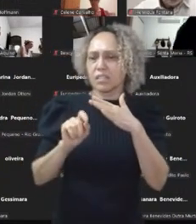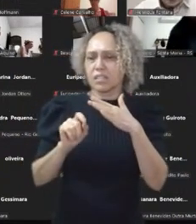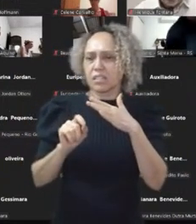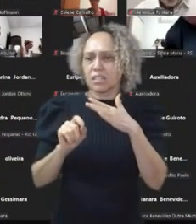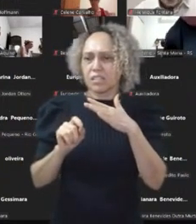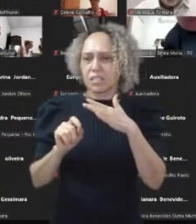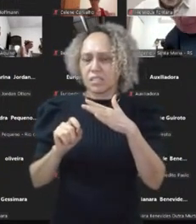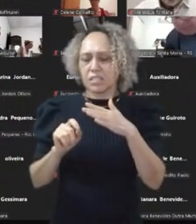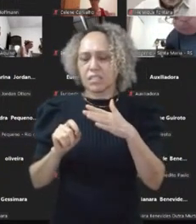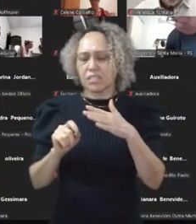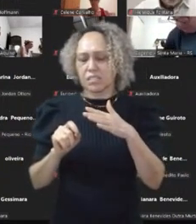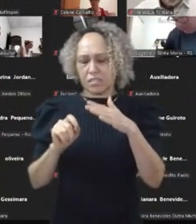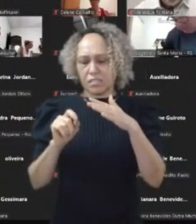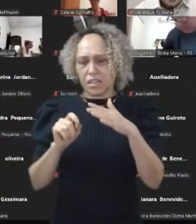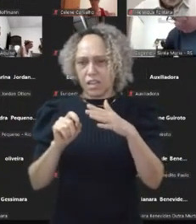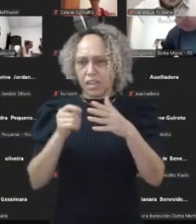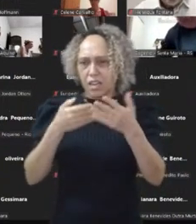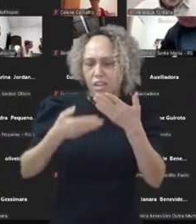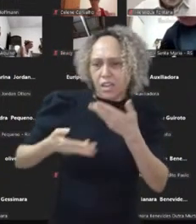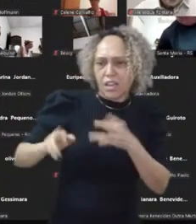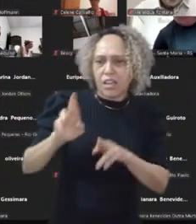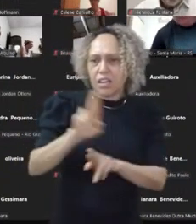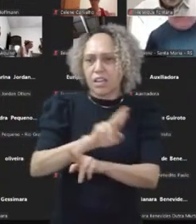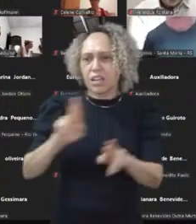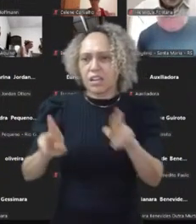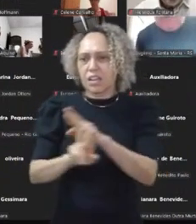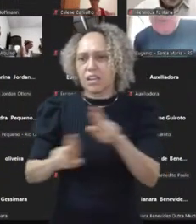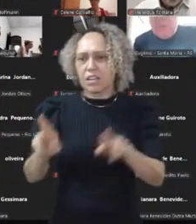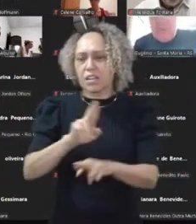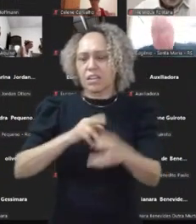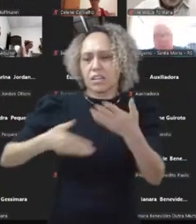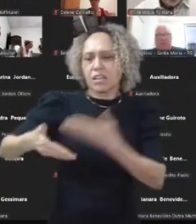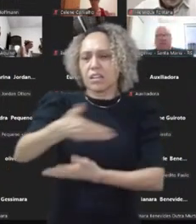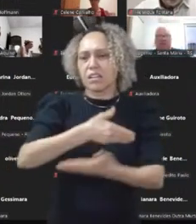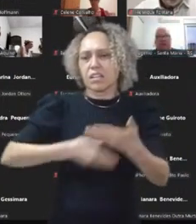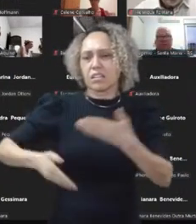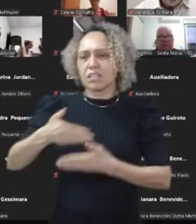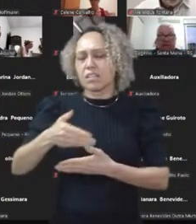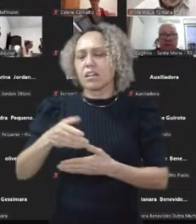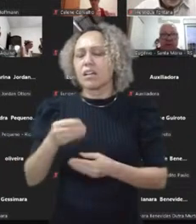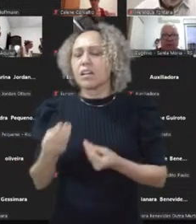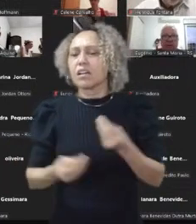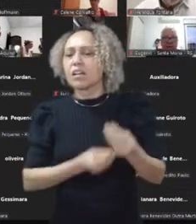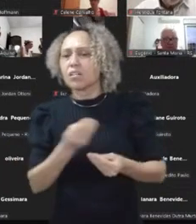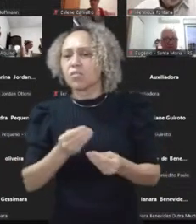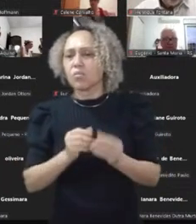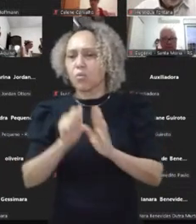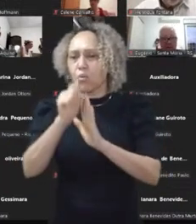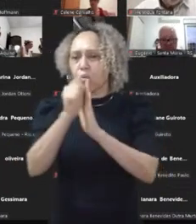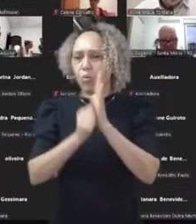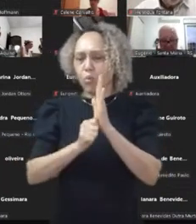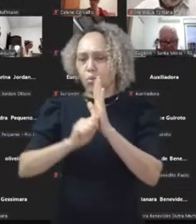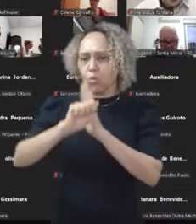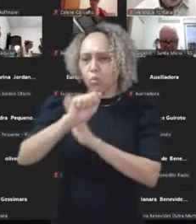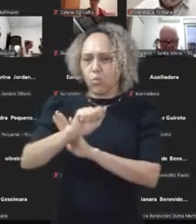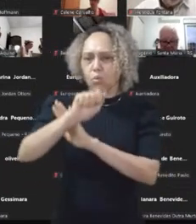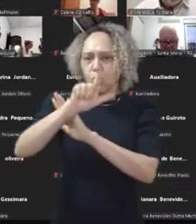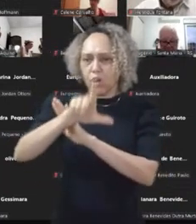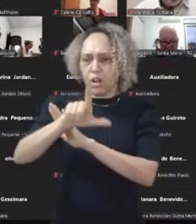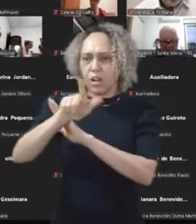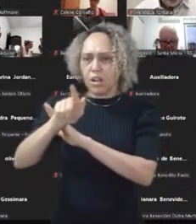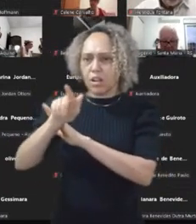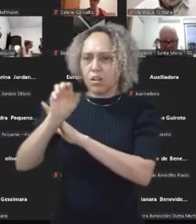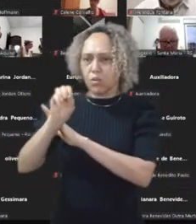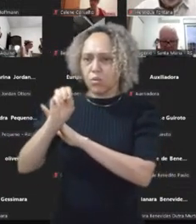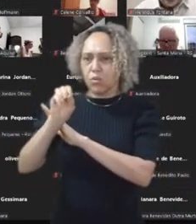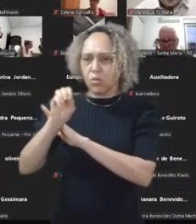que é que eu quero dizer com isso acadêmico falando um palavrão é que a maneira como alg itmo né E esses sistemas algorítmicos eles